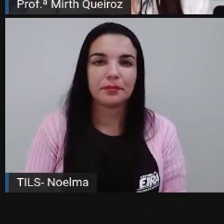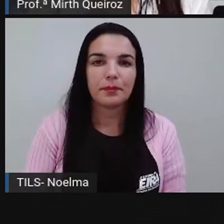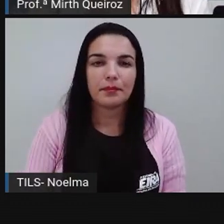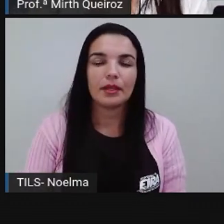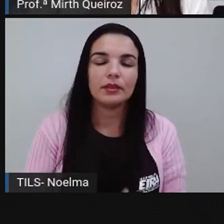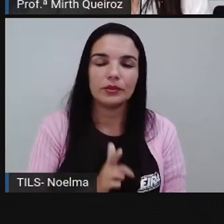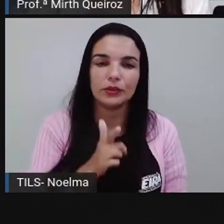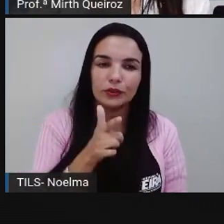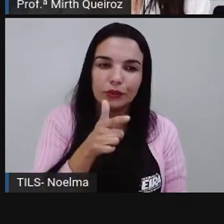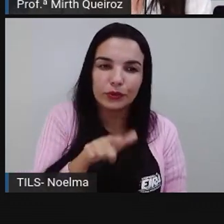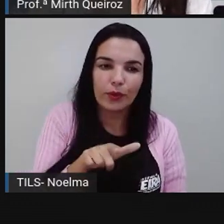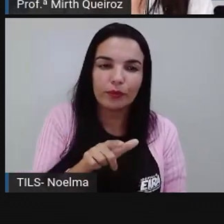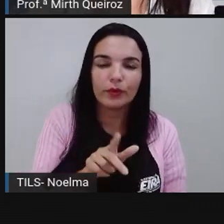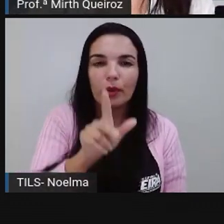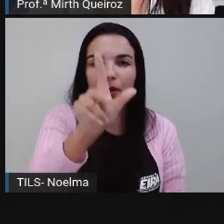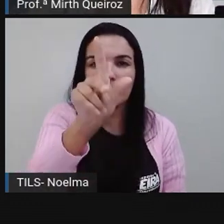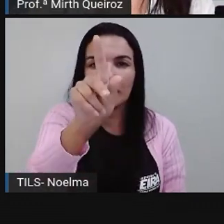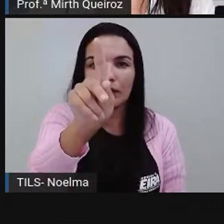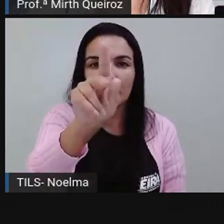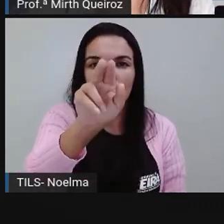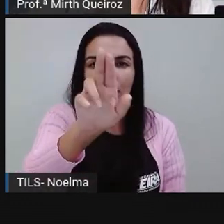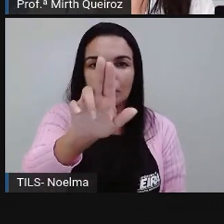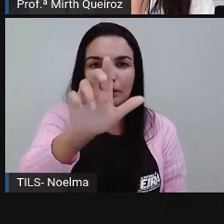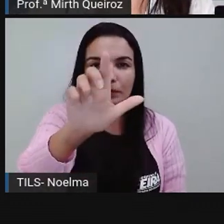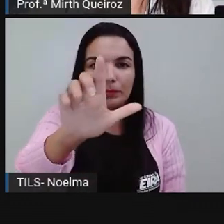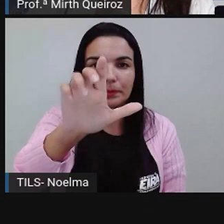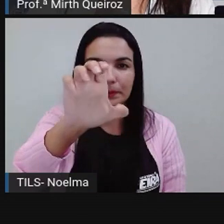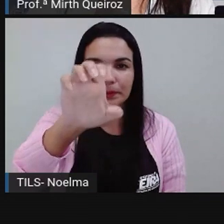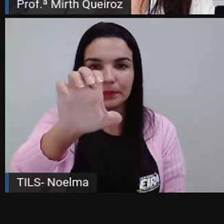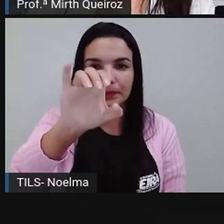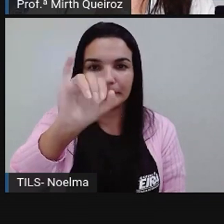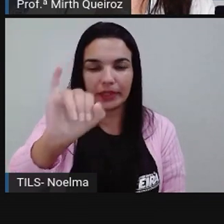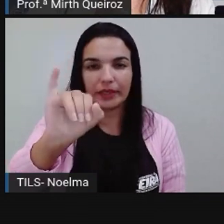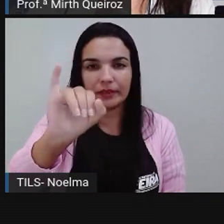Primeira, segunda ou terceira conjugação?